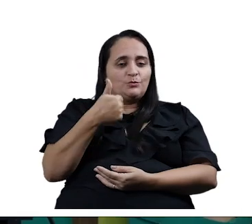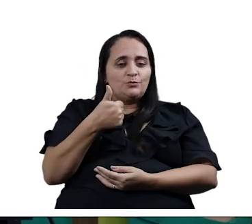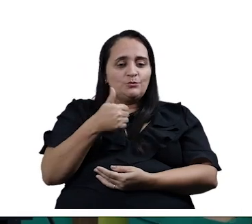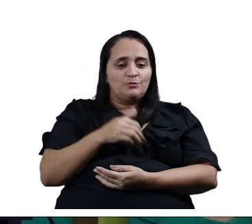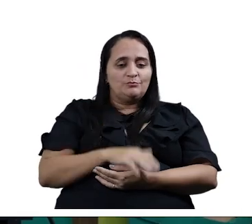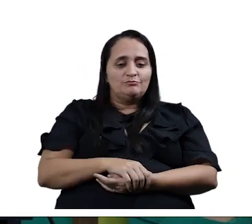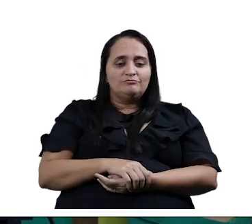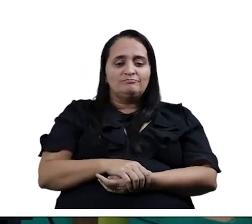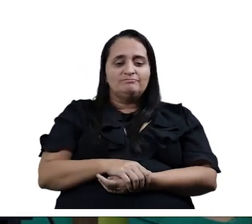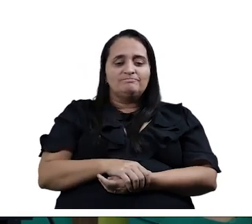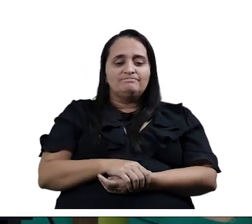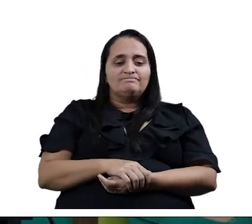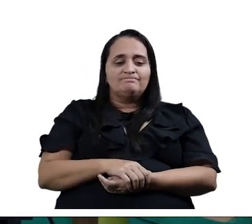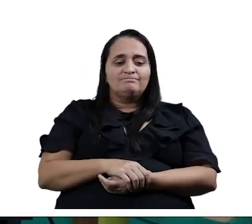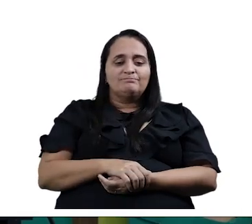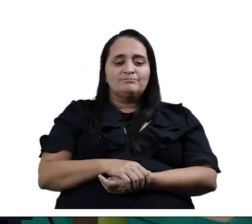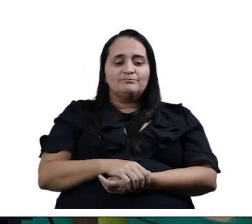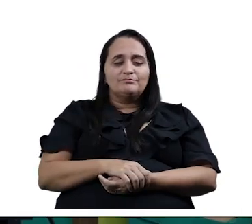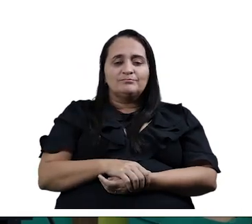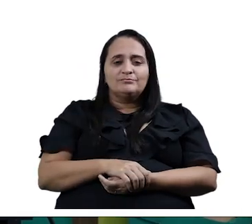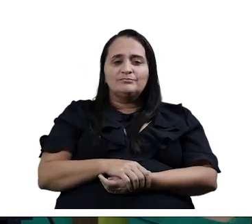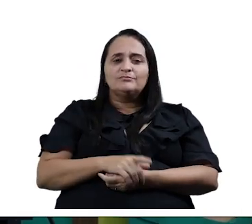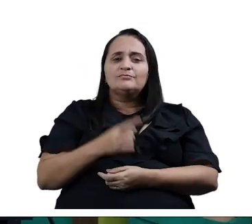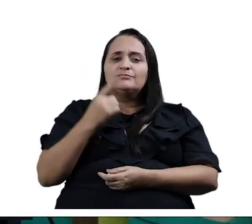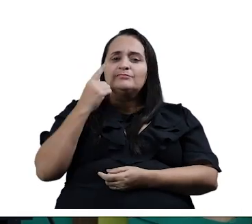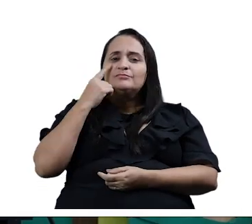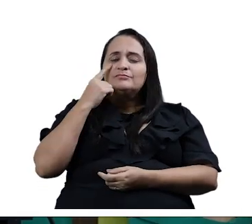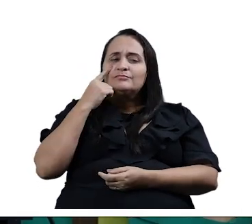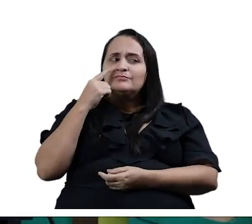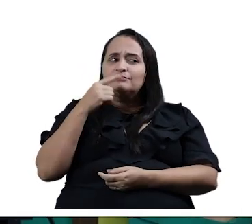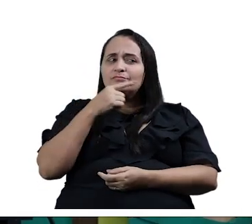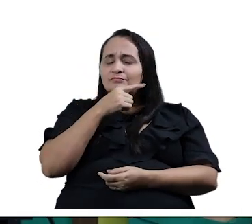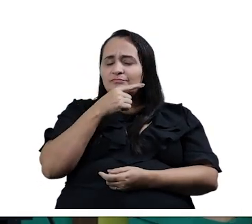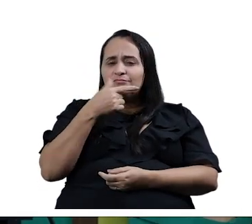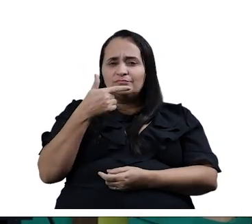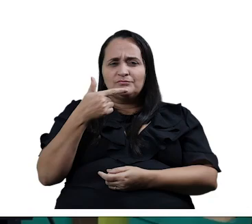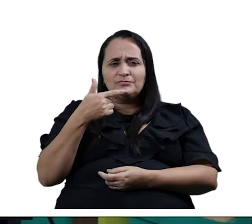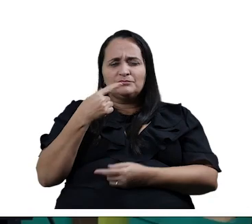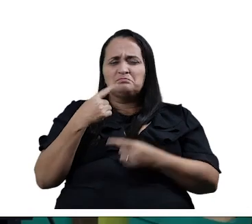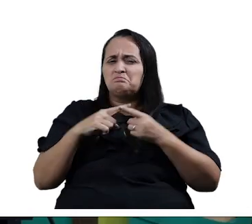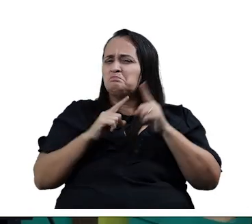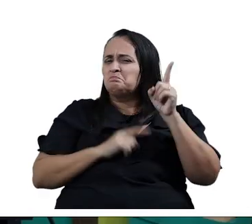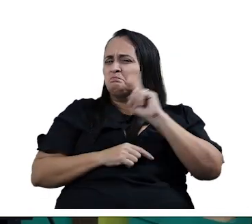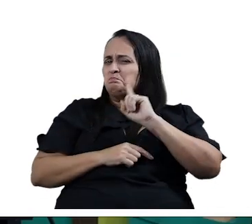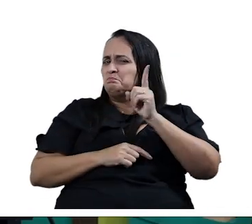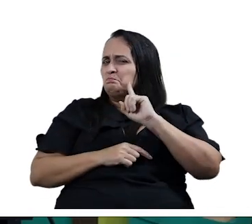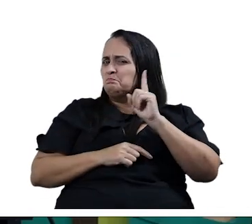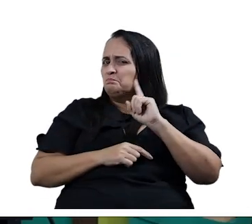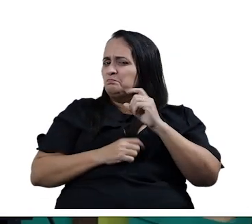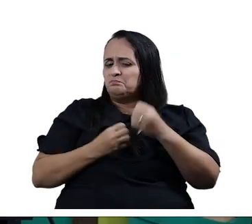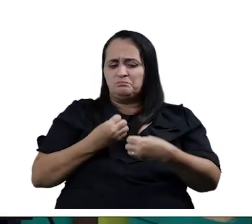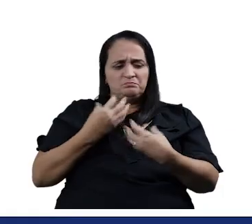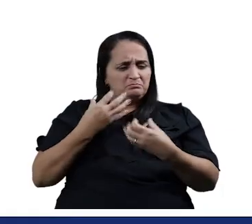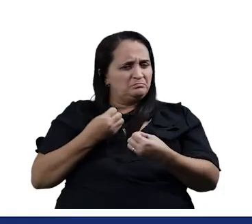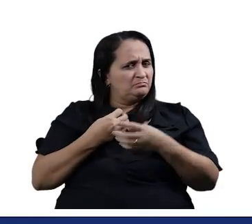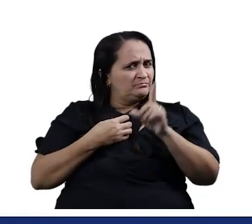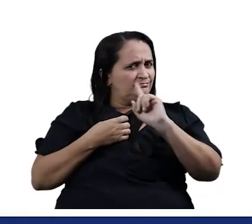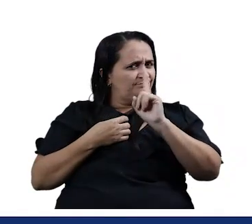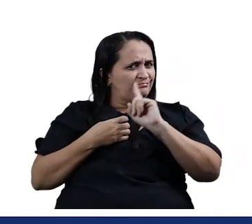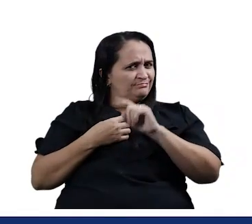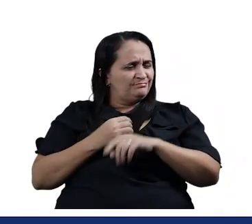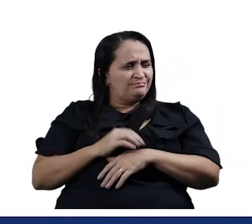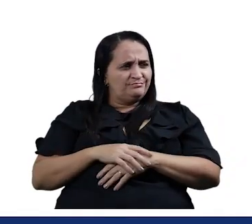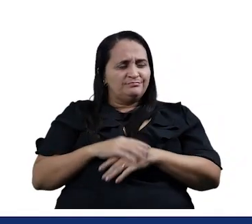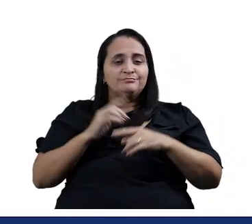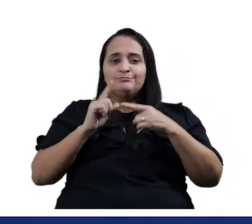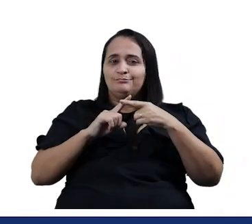1. Agora, observe aqui nos outros textos. Por que esse texto não é uma poesia? Porque